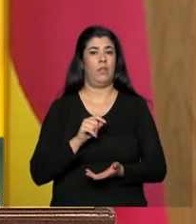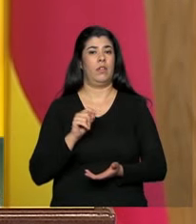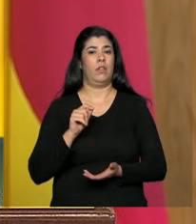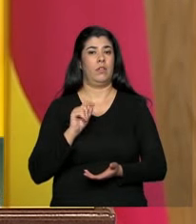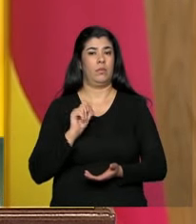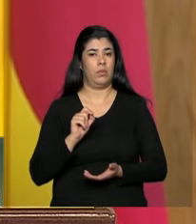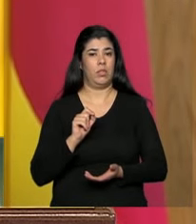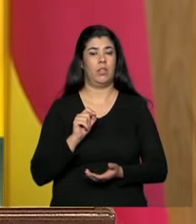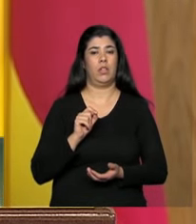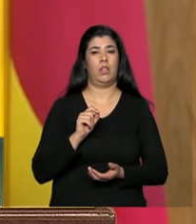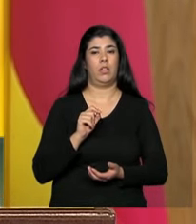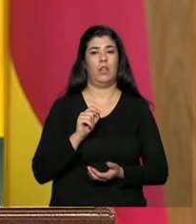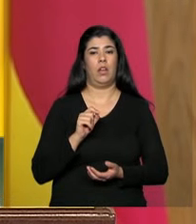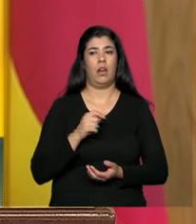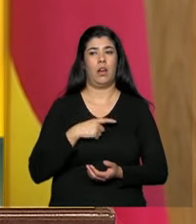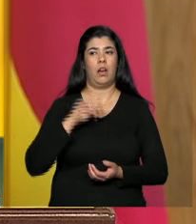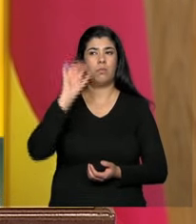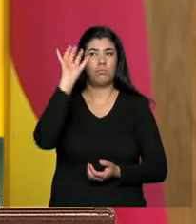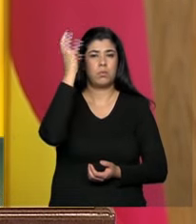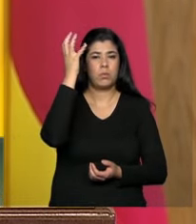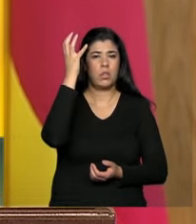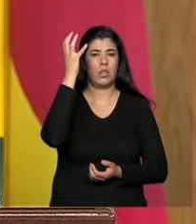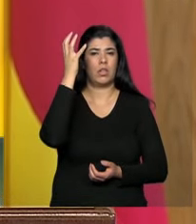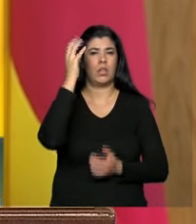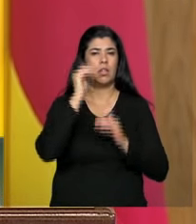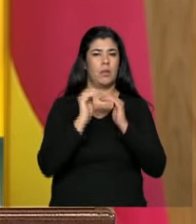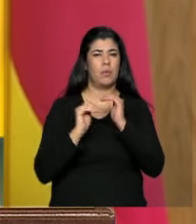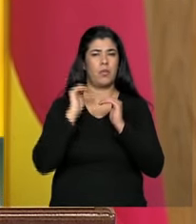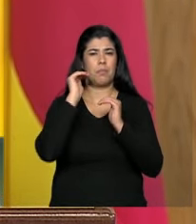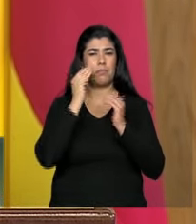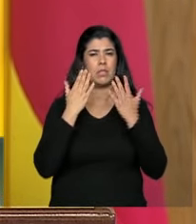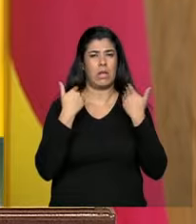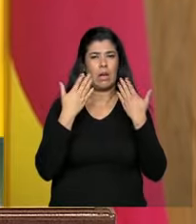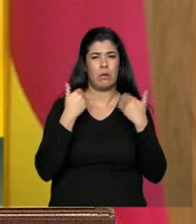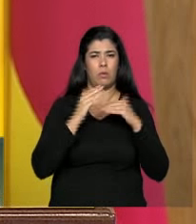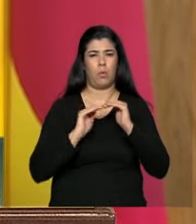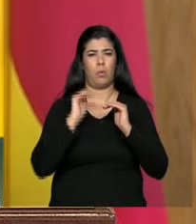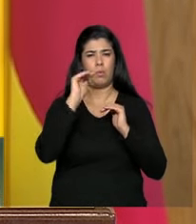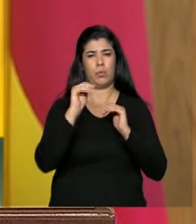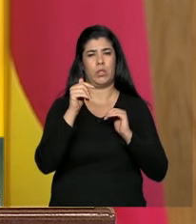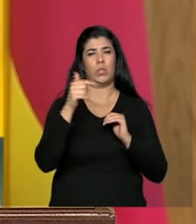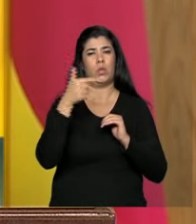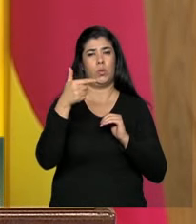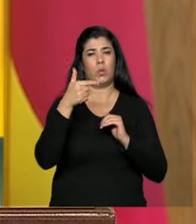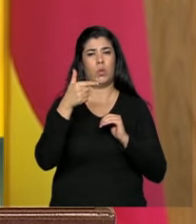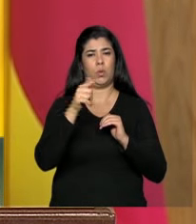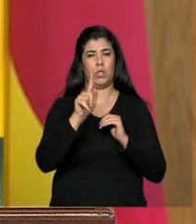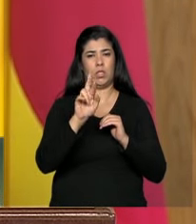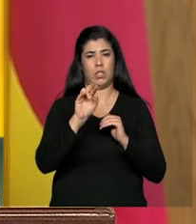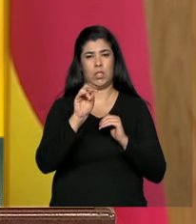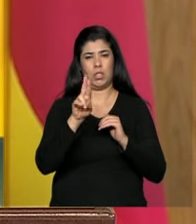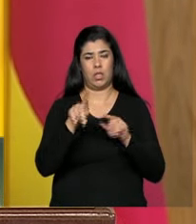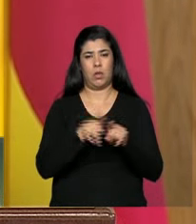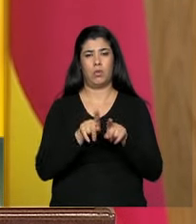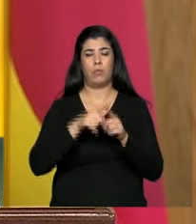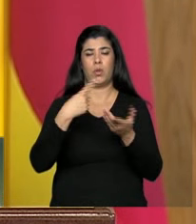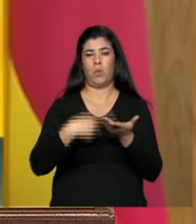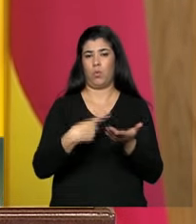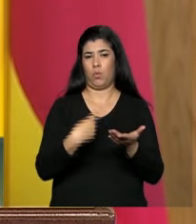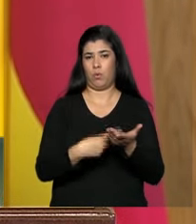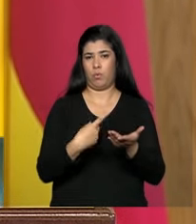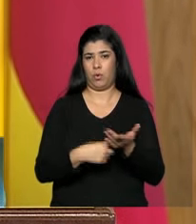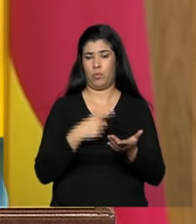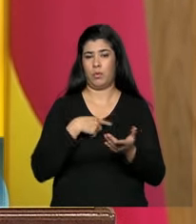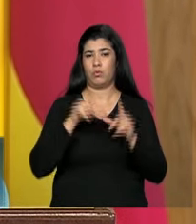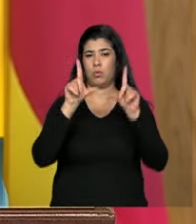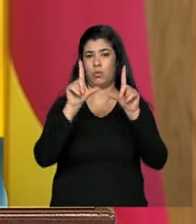a temperatura aumente 2 graus, o nosso compromisso com a descarbonização no horizonte de